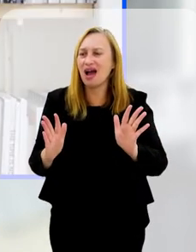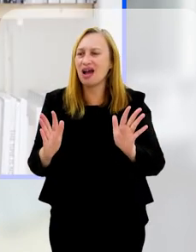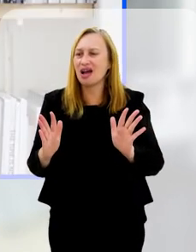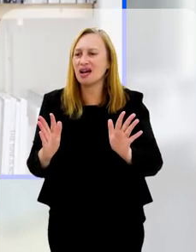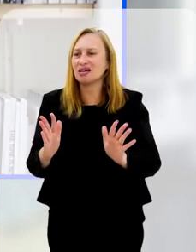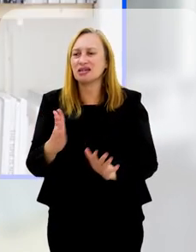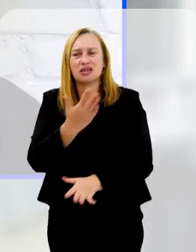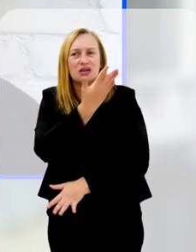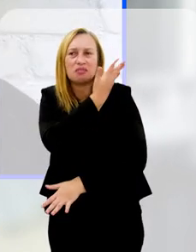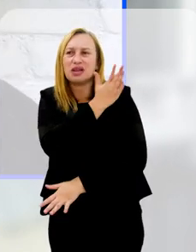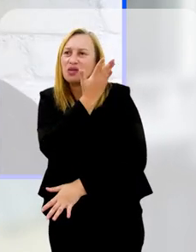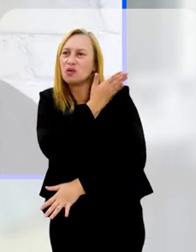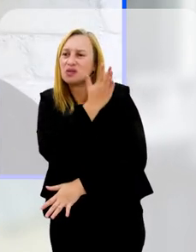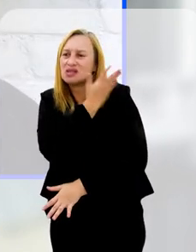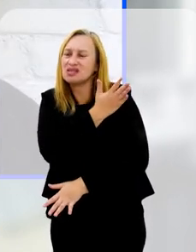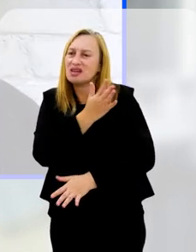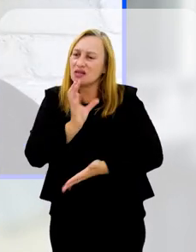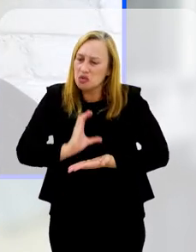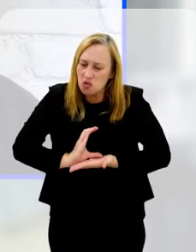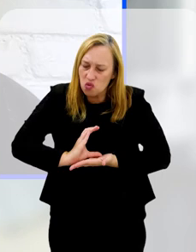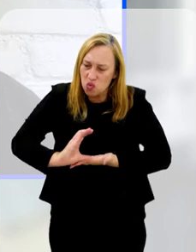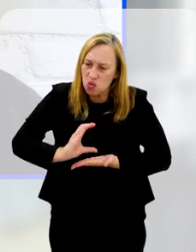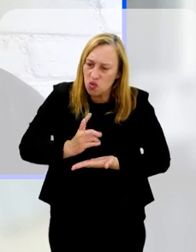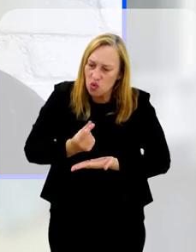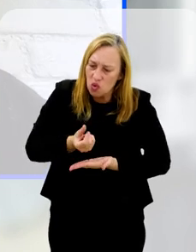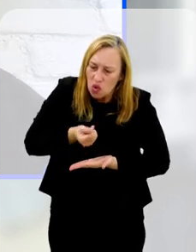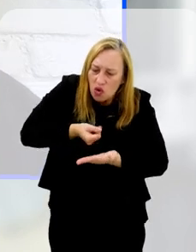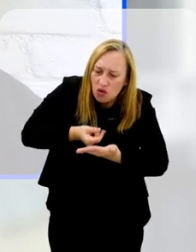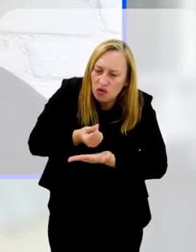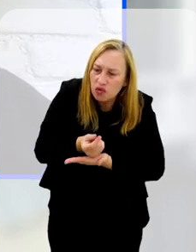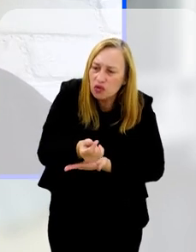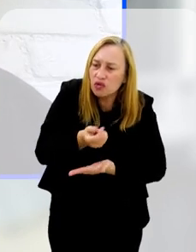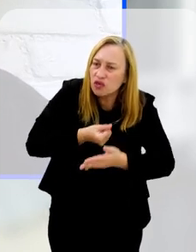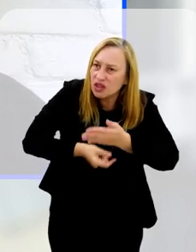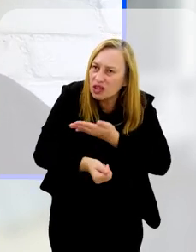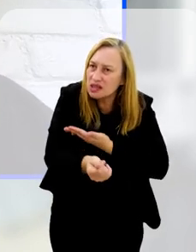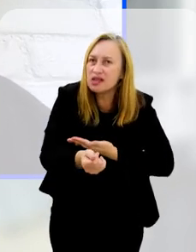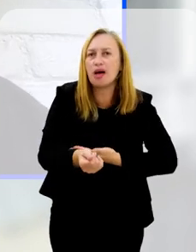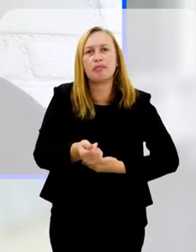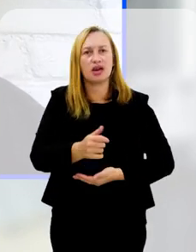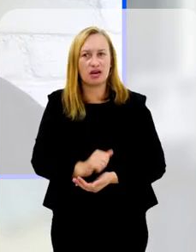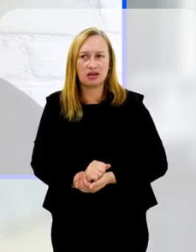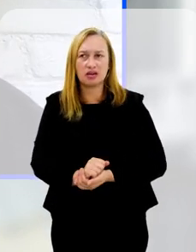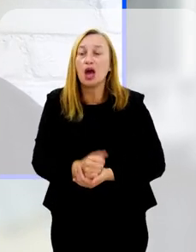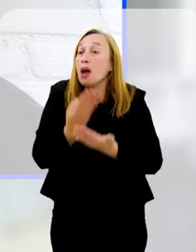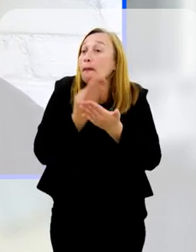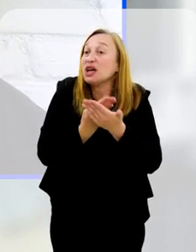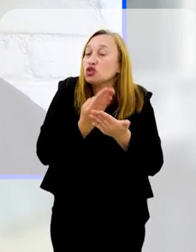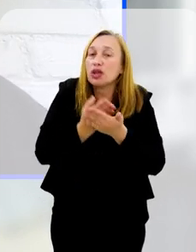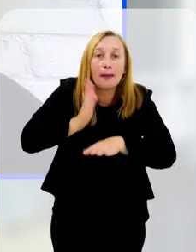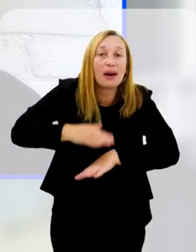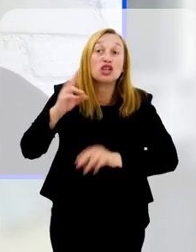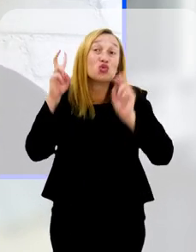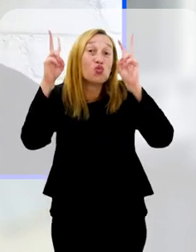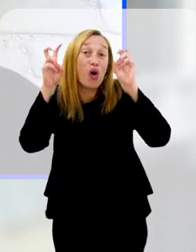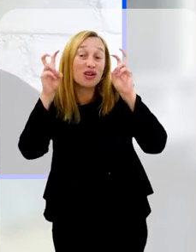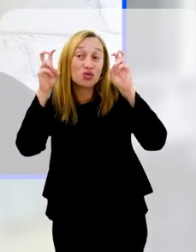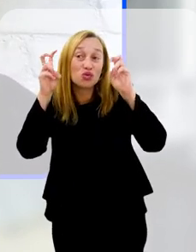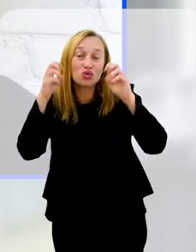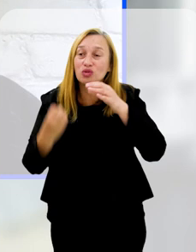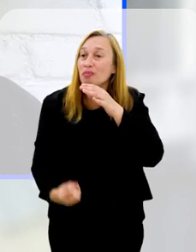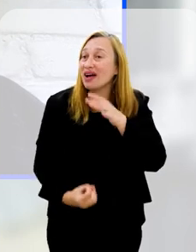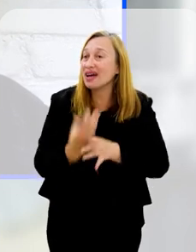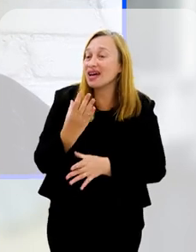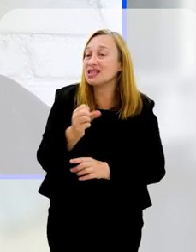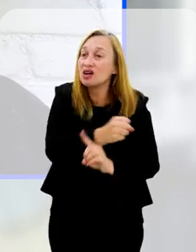para garantir o financiamento, a aquisição dos medicamentos na época e para estudar o assunto